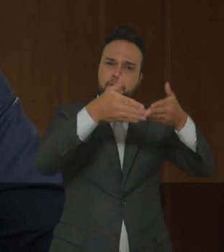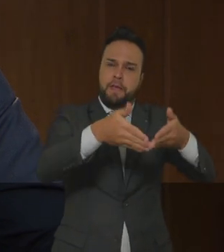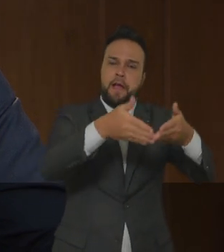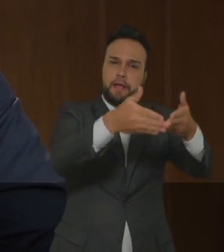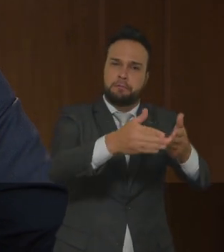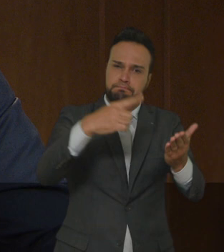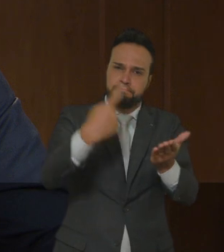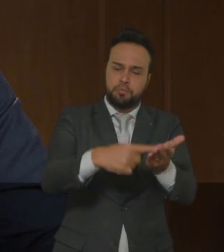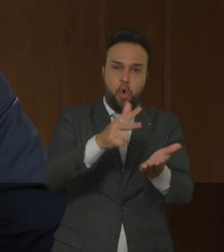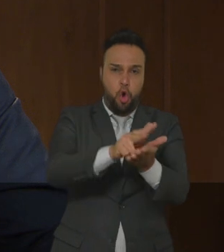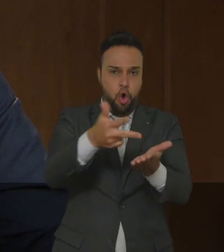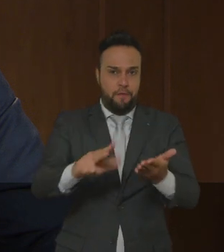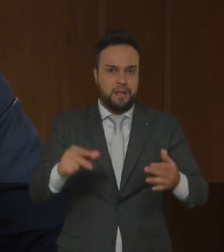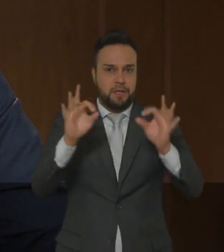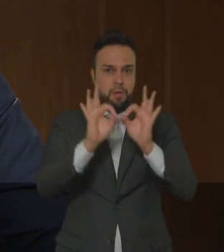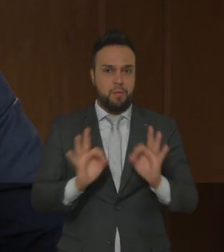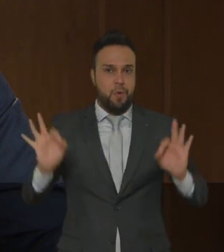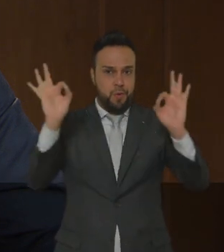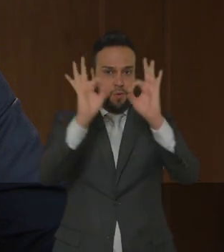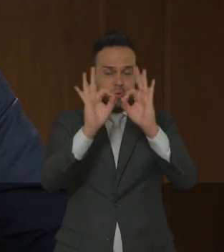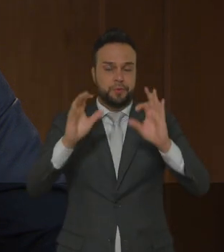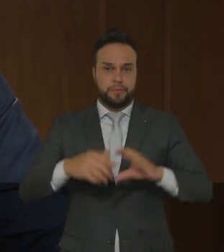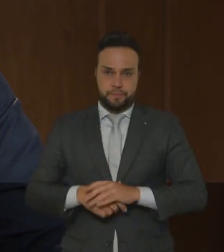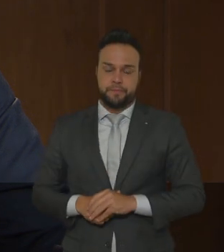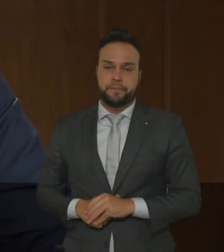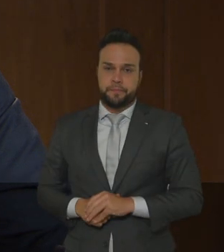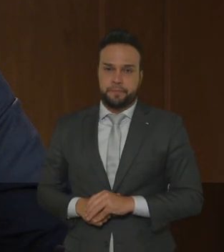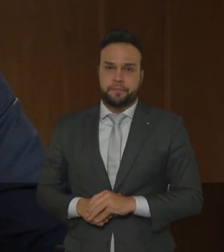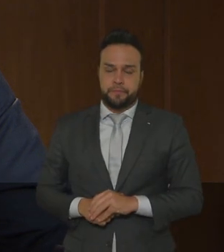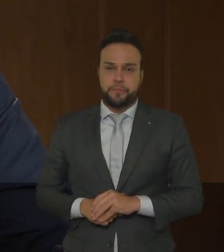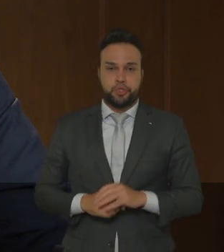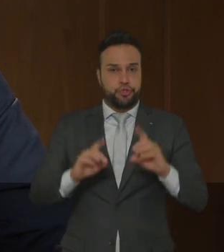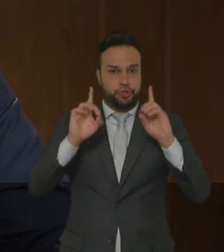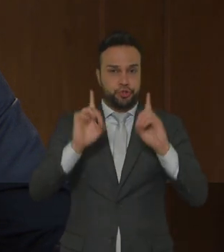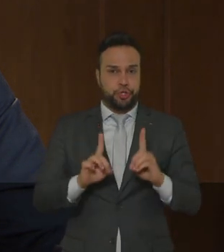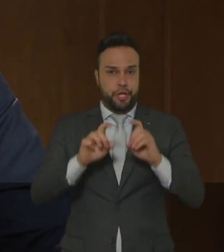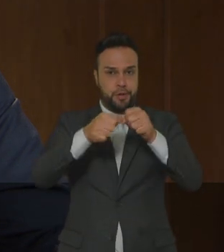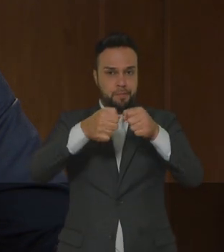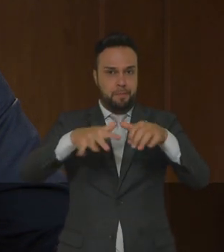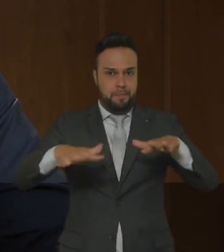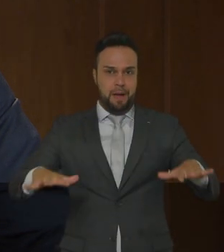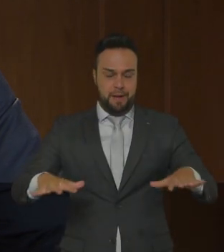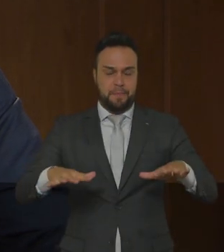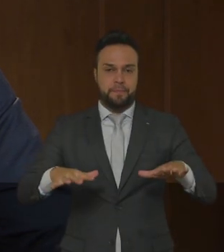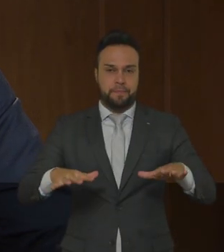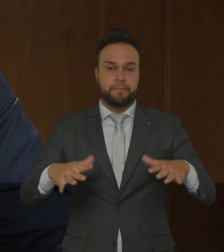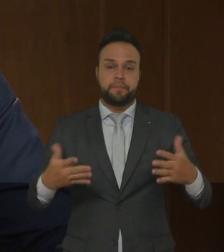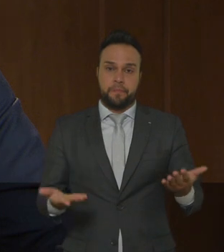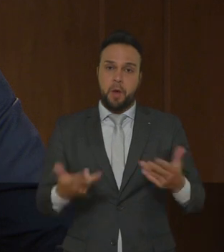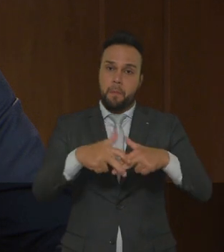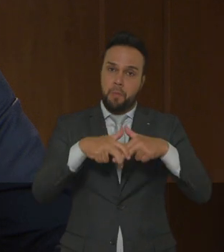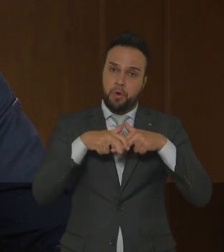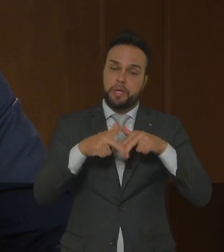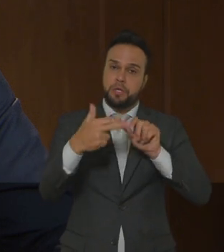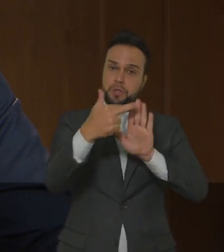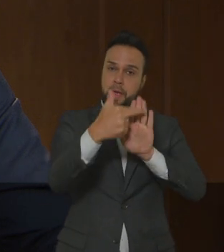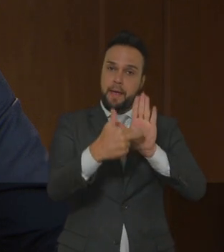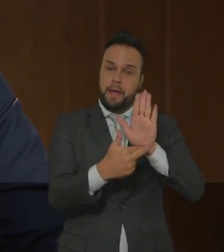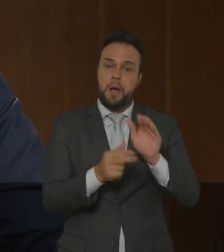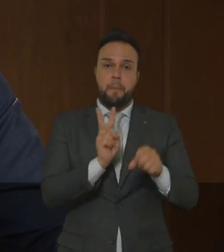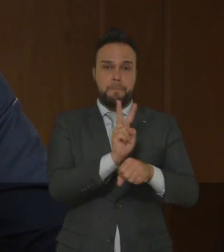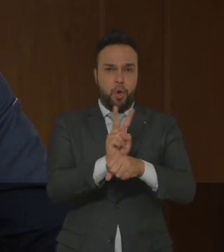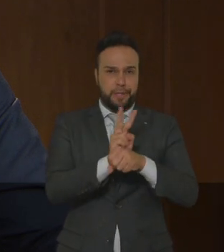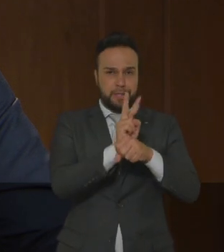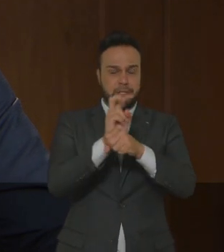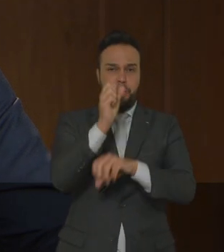navegação estabelecida na convenção das Nações Unidas sobre o direito do mar entretanto as